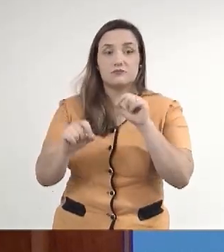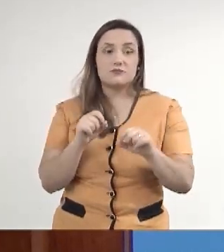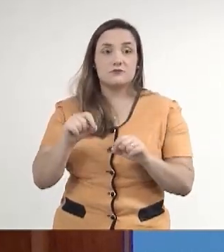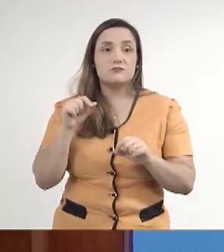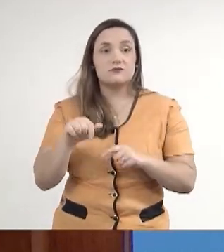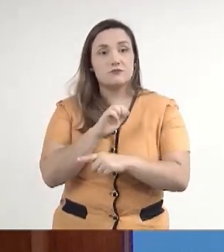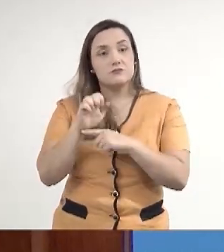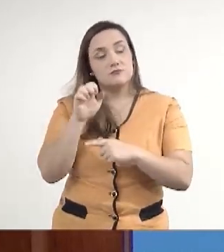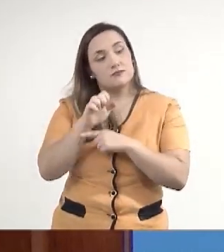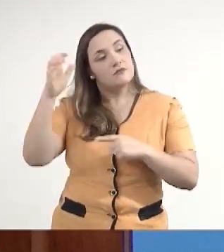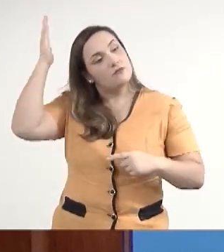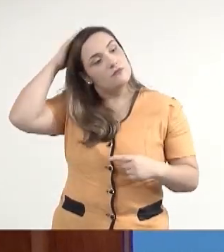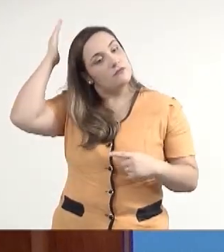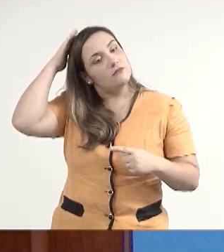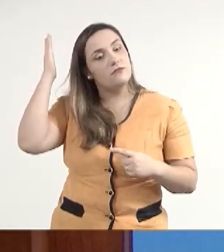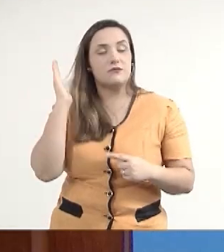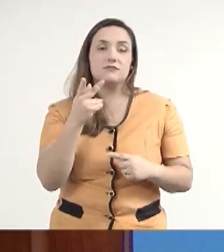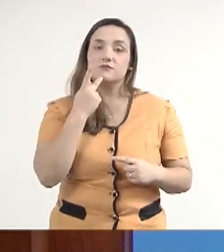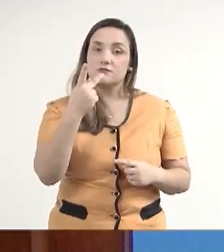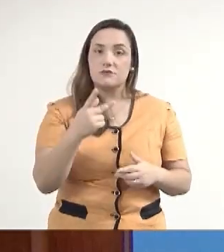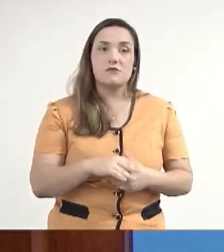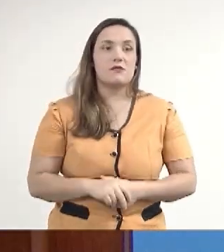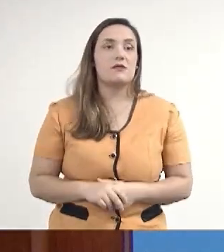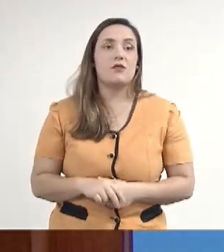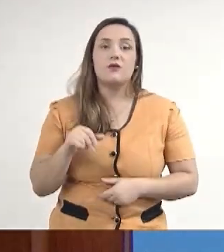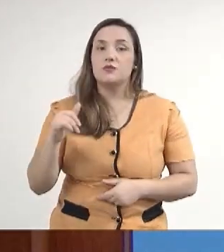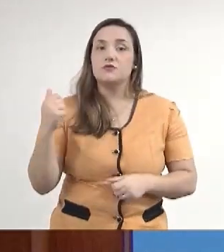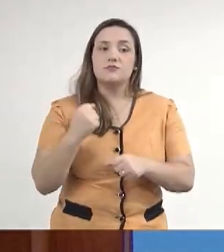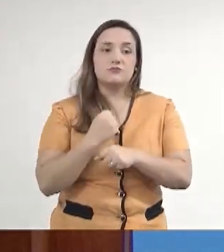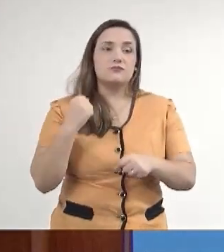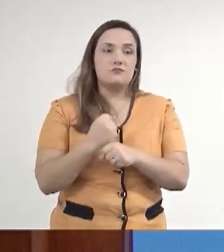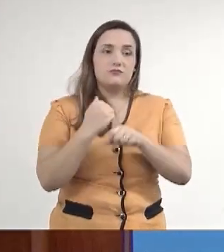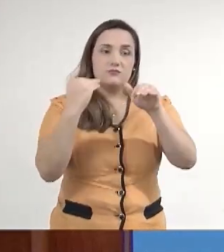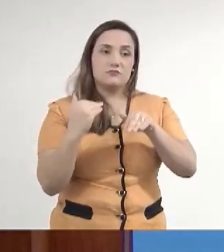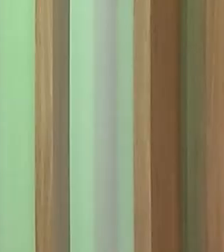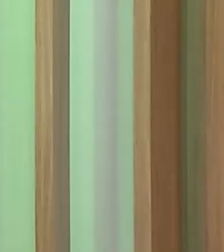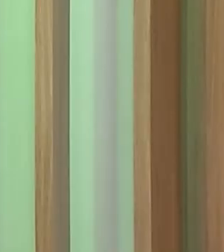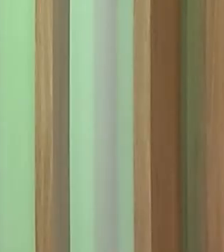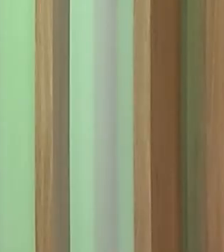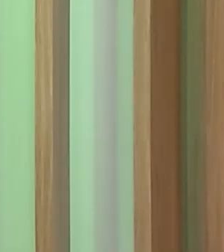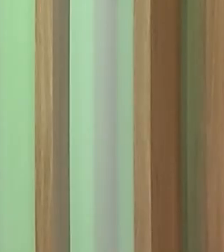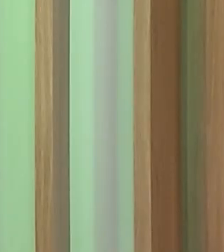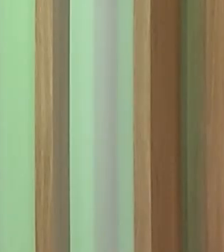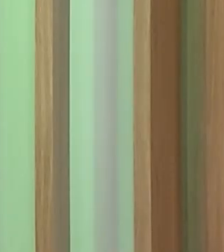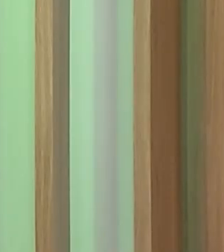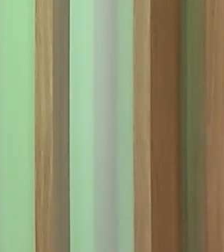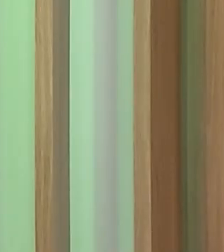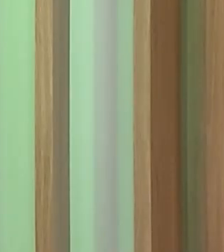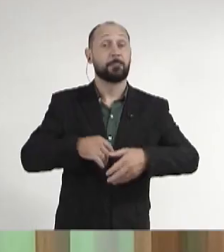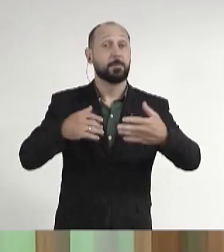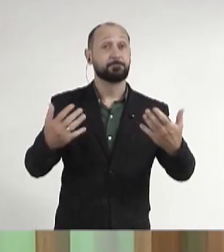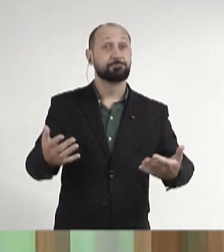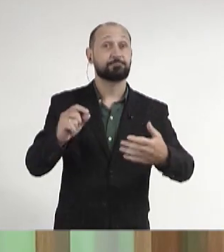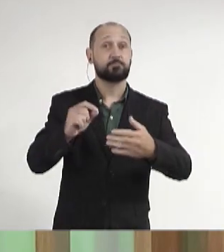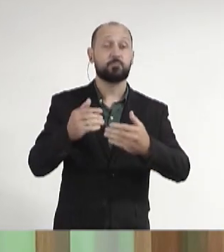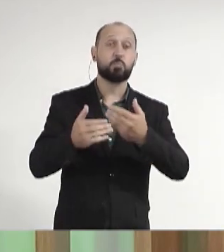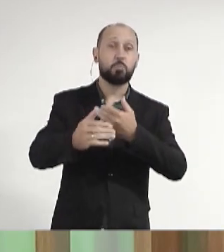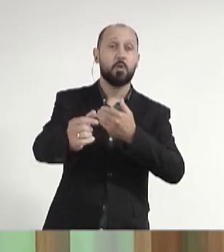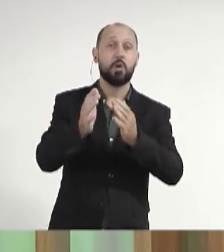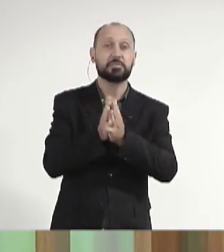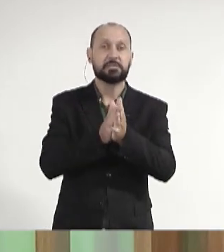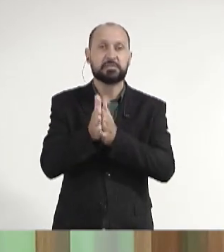Paraná estabeleceu: sem duplicação, pedágio não. Pois é, né? Então